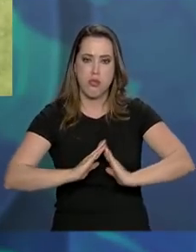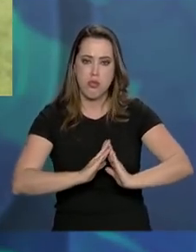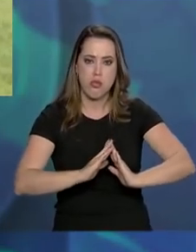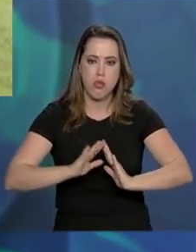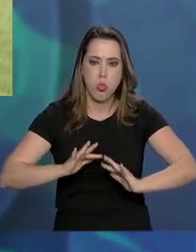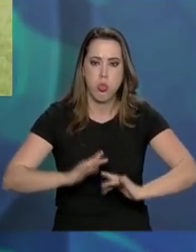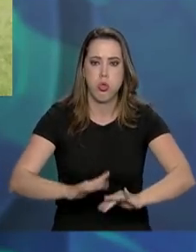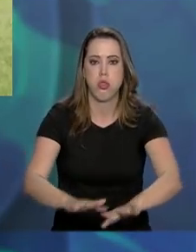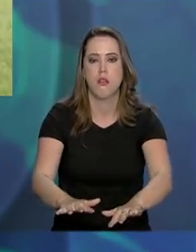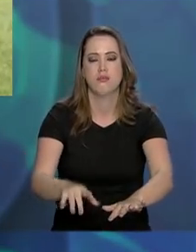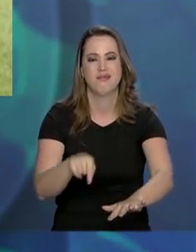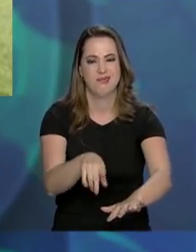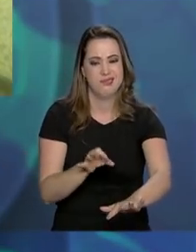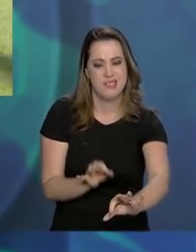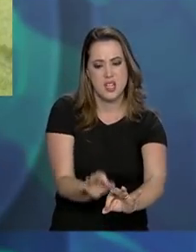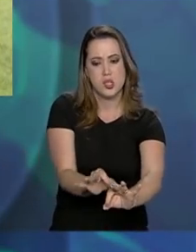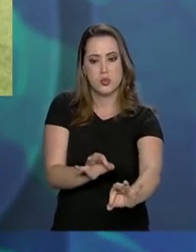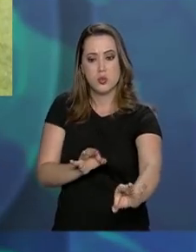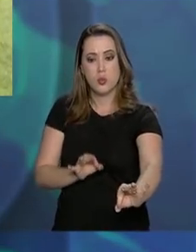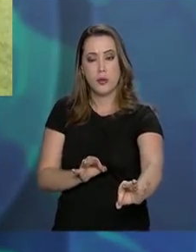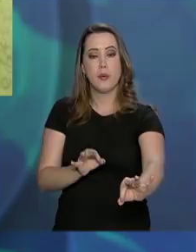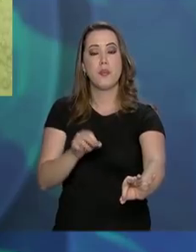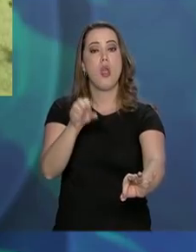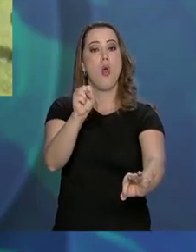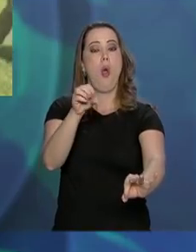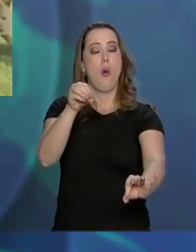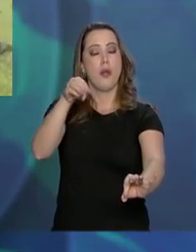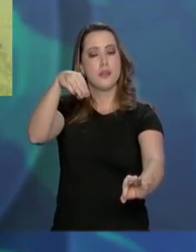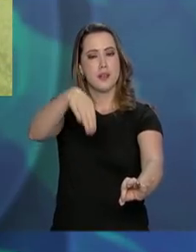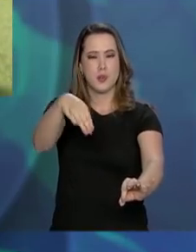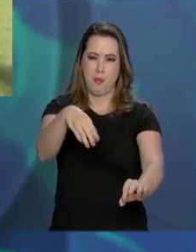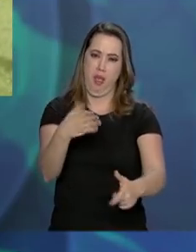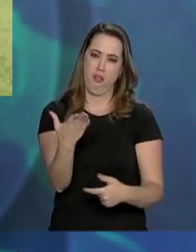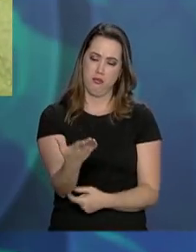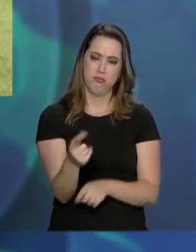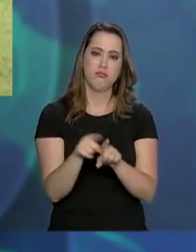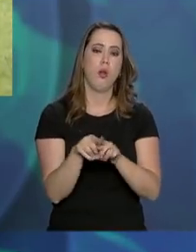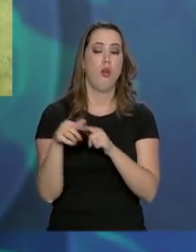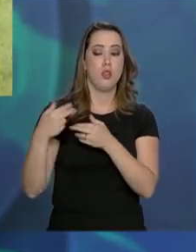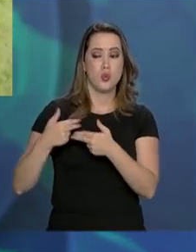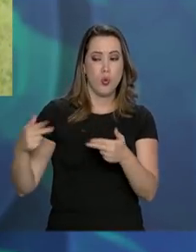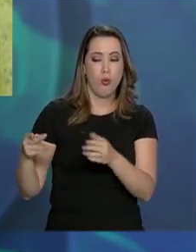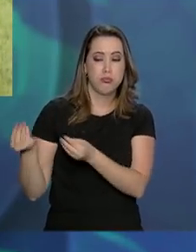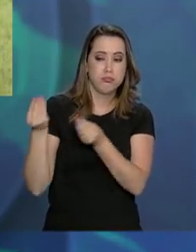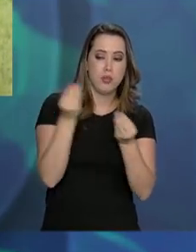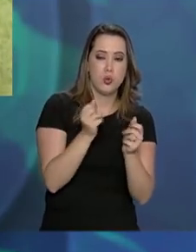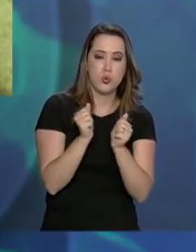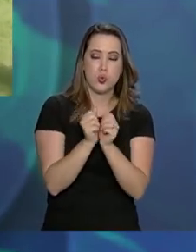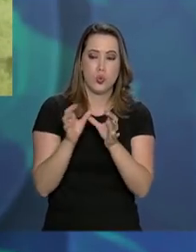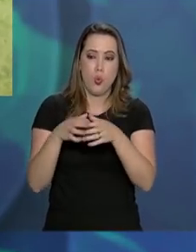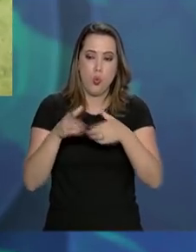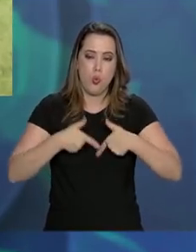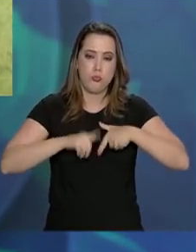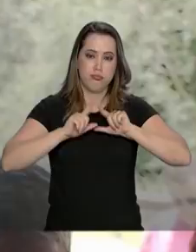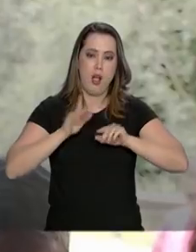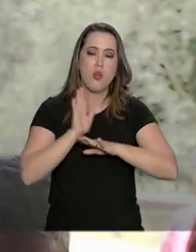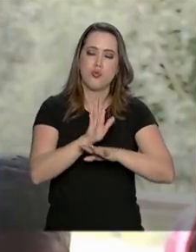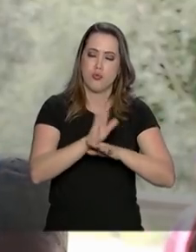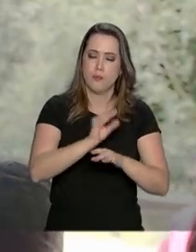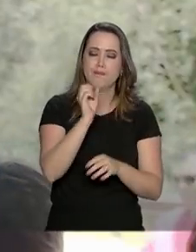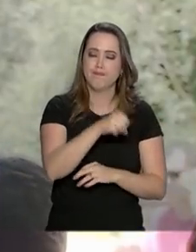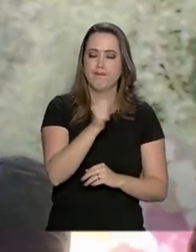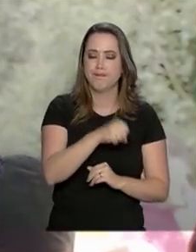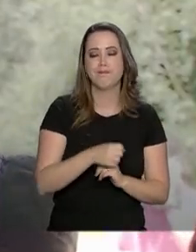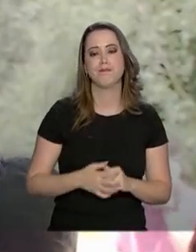Aihara também afirmou que os equipamentos trazidos pelos israelenses têm ajudado na localização de corpos.